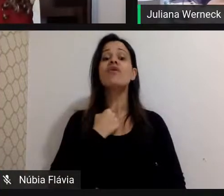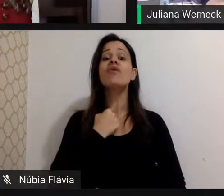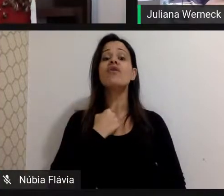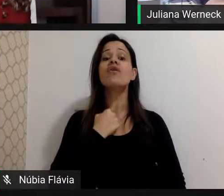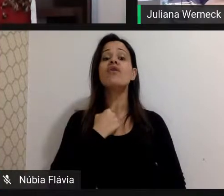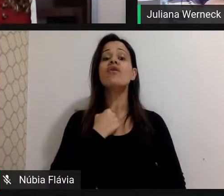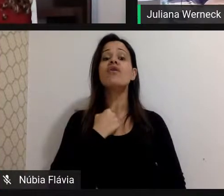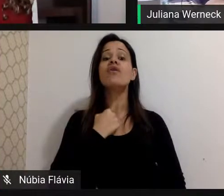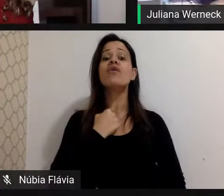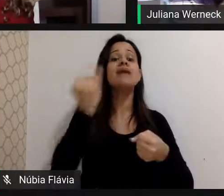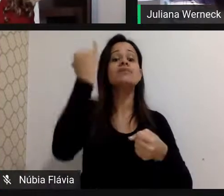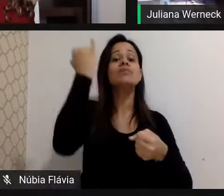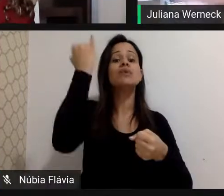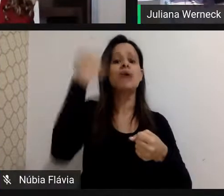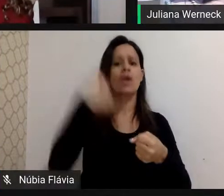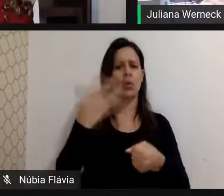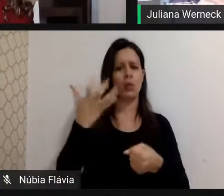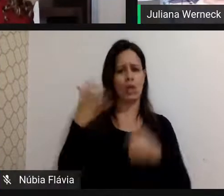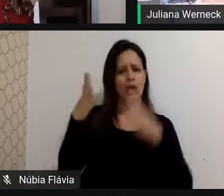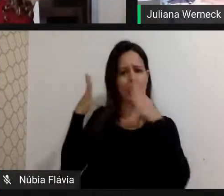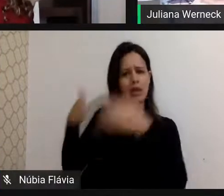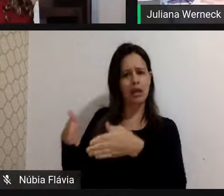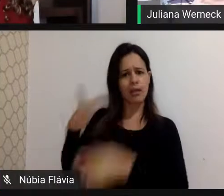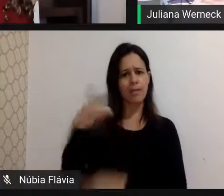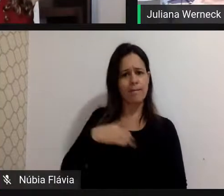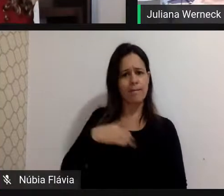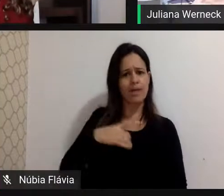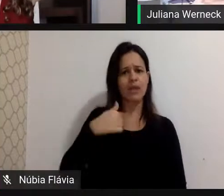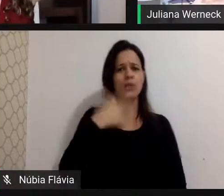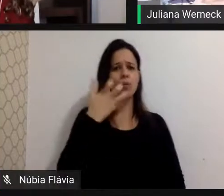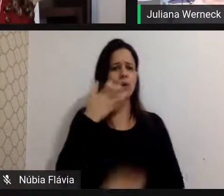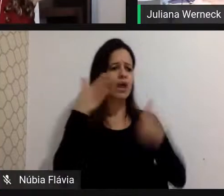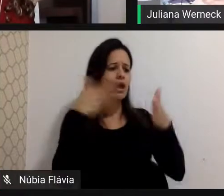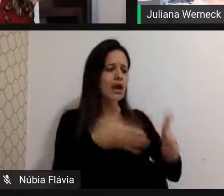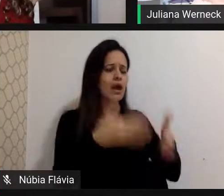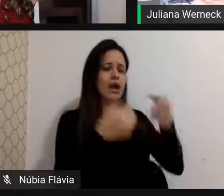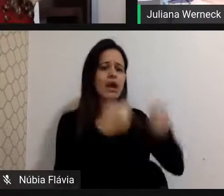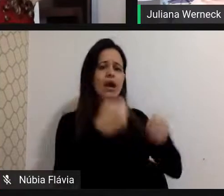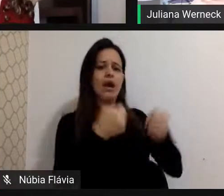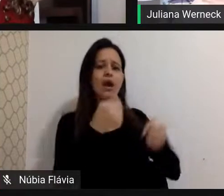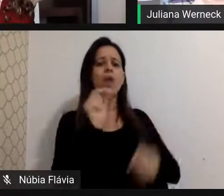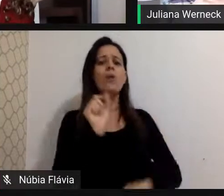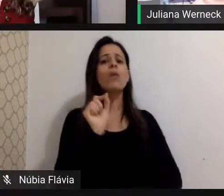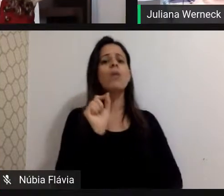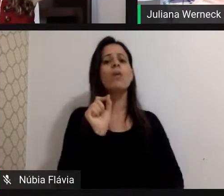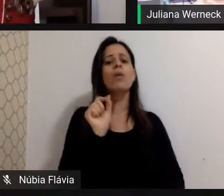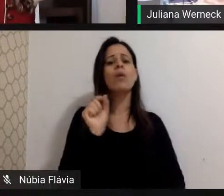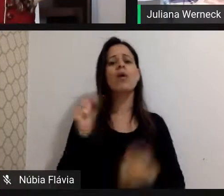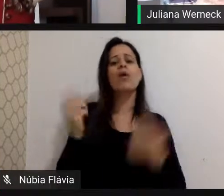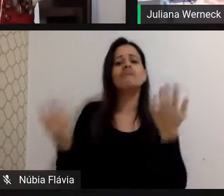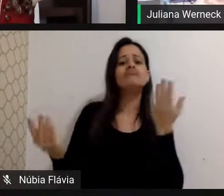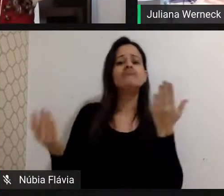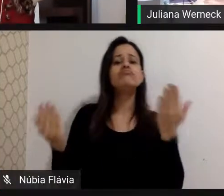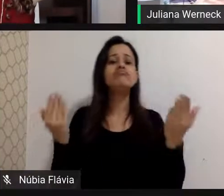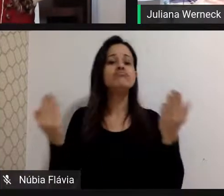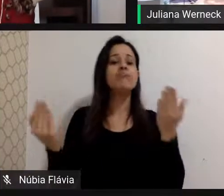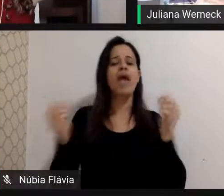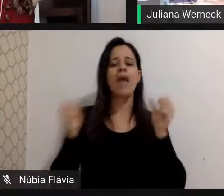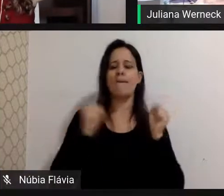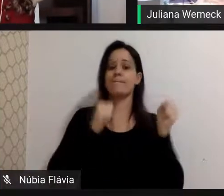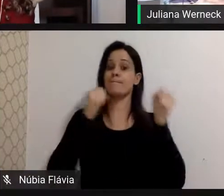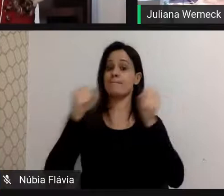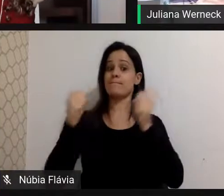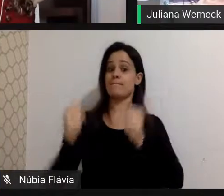eu realmente quero ganhar, o que realmente vai pesar para mim, entendeu? Então, uma ferramenta poderosa para a gente